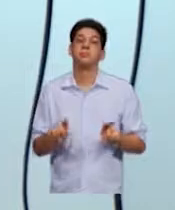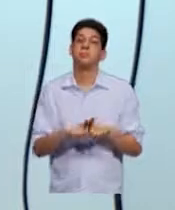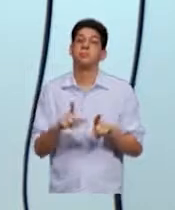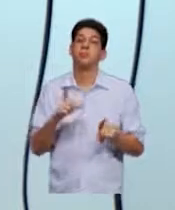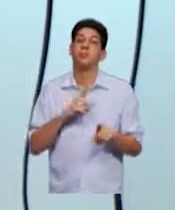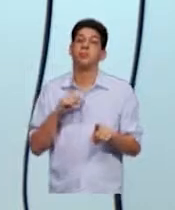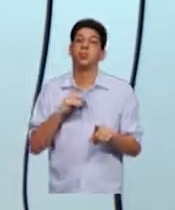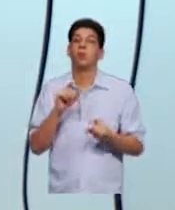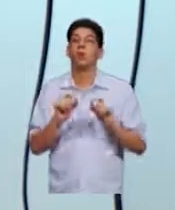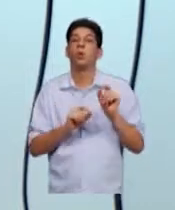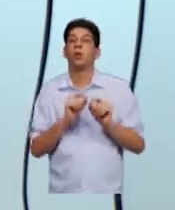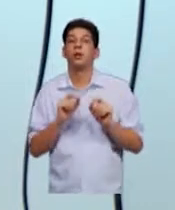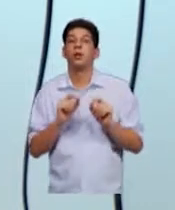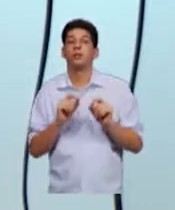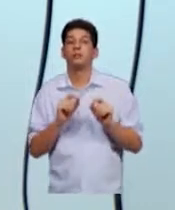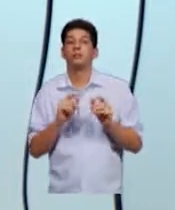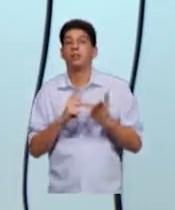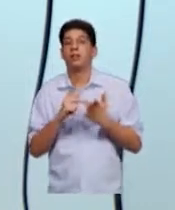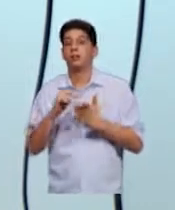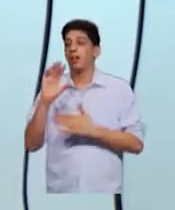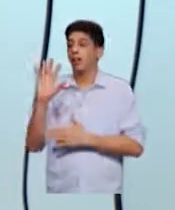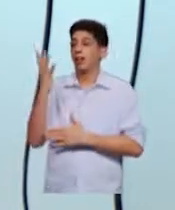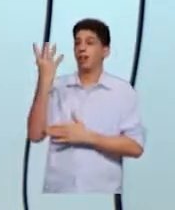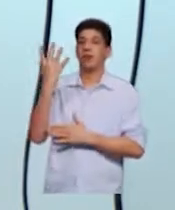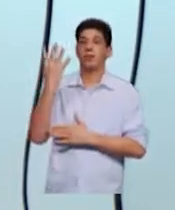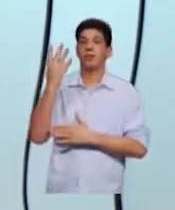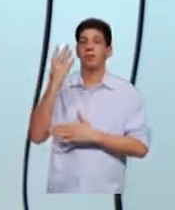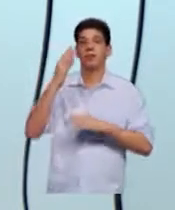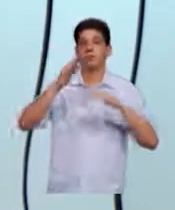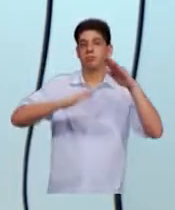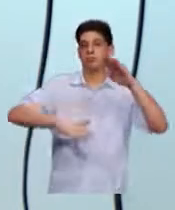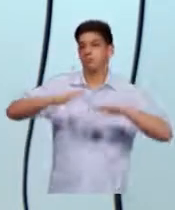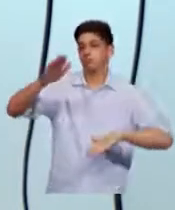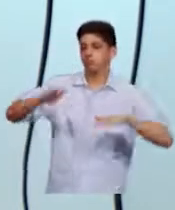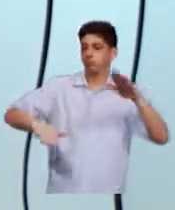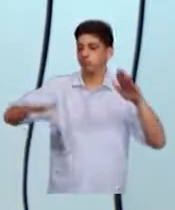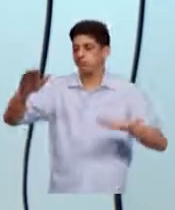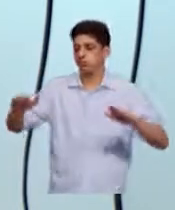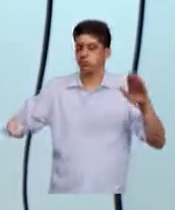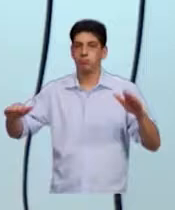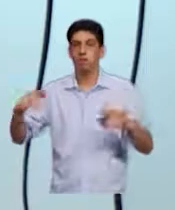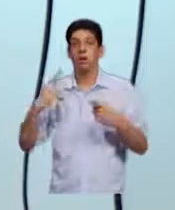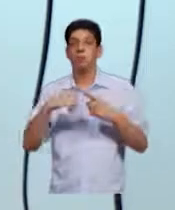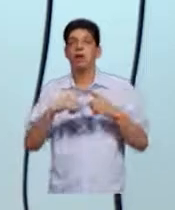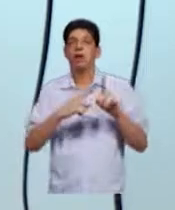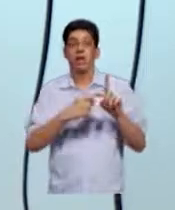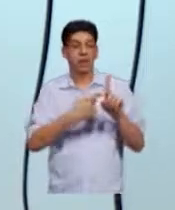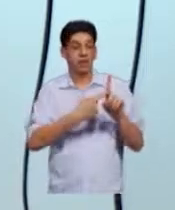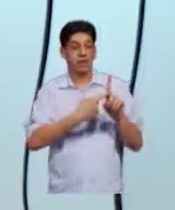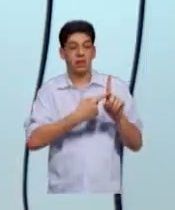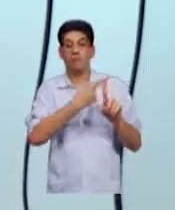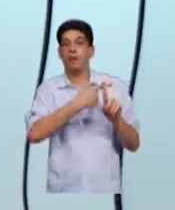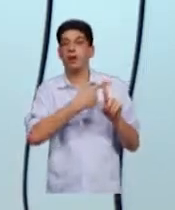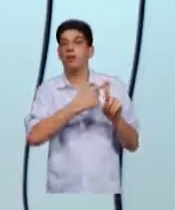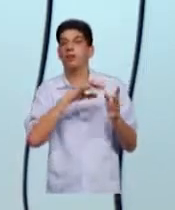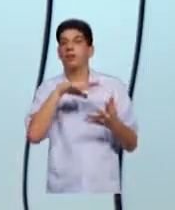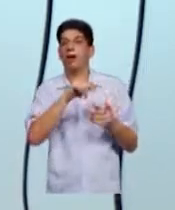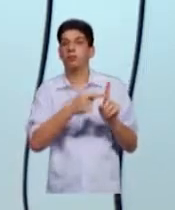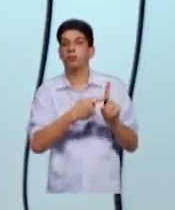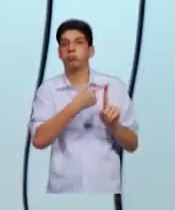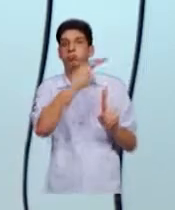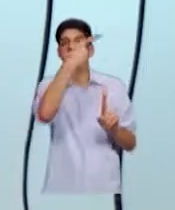grande desequilíbrio climático, que também falamos aqui na aula passada, que é o aumento da temperatura terrestre, ele vai causar